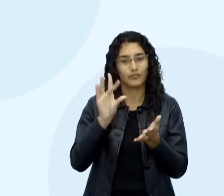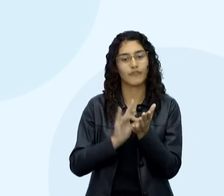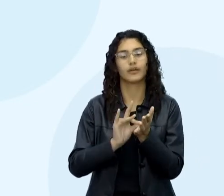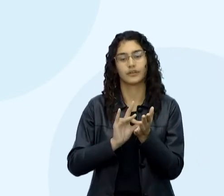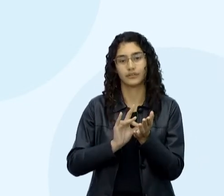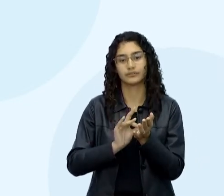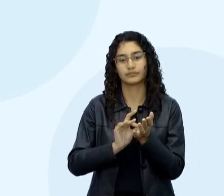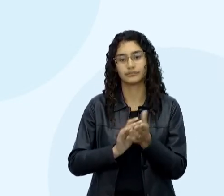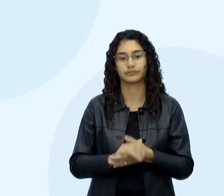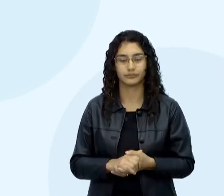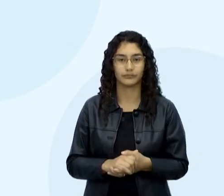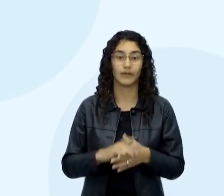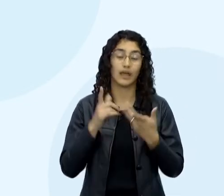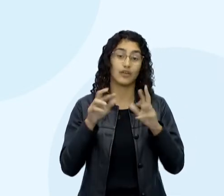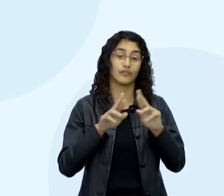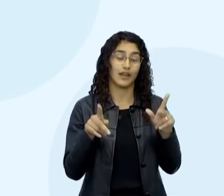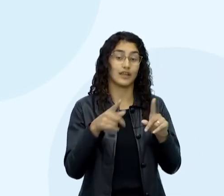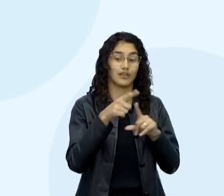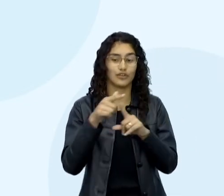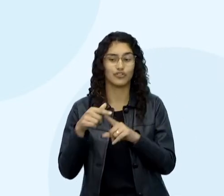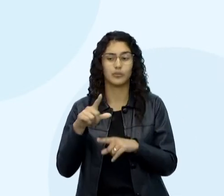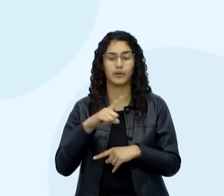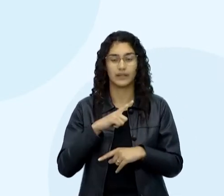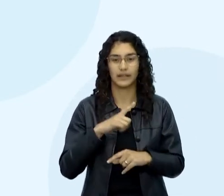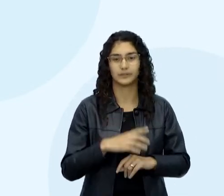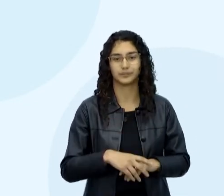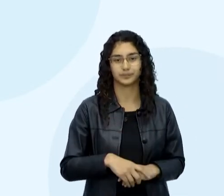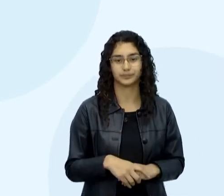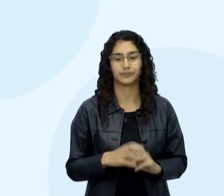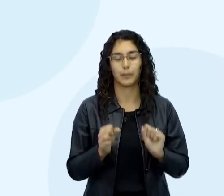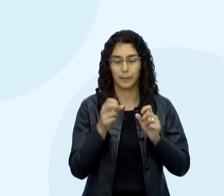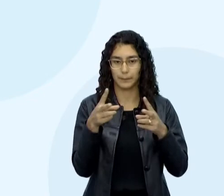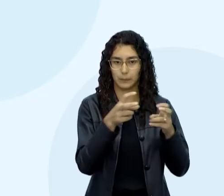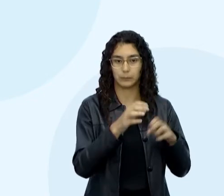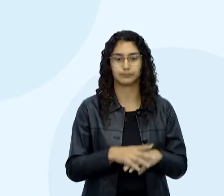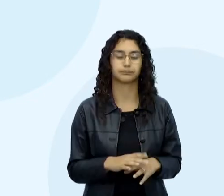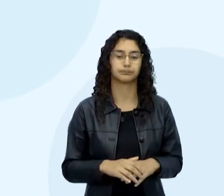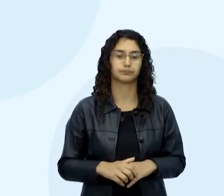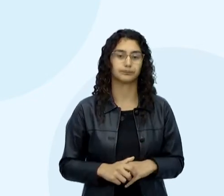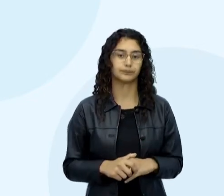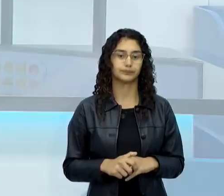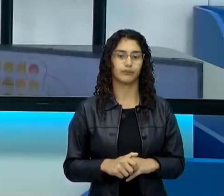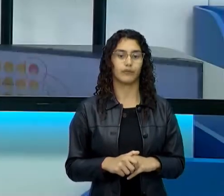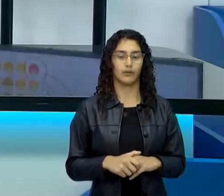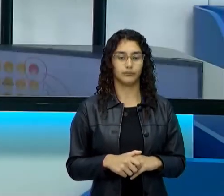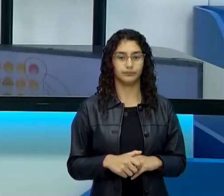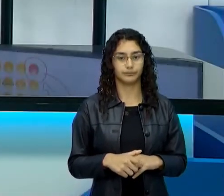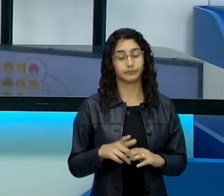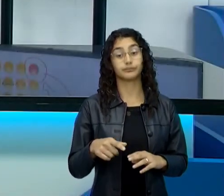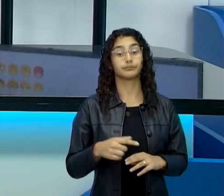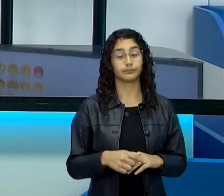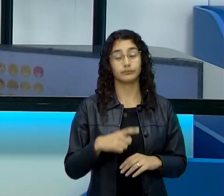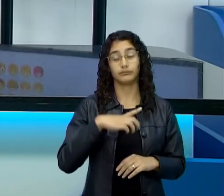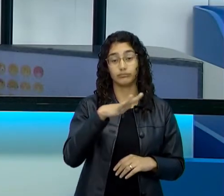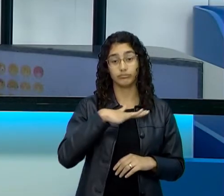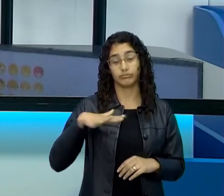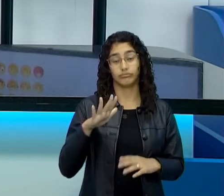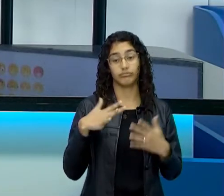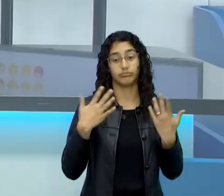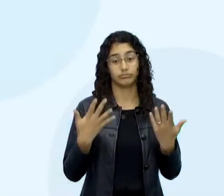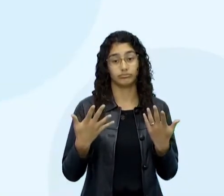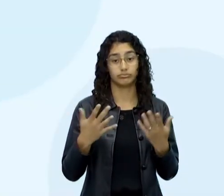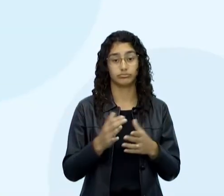tragédia. Boa. Então, ou seja, é esse tipo de uma dinâmica boa. Alguém pode ver. Legal. Então, ou seja, É o racismo ambiental, né? Uhum. Mas, olha